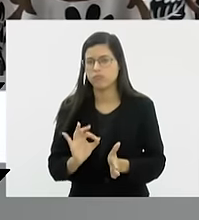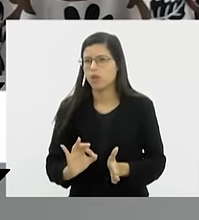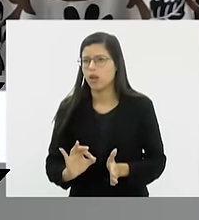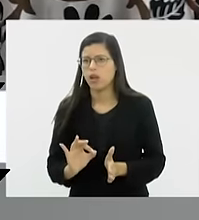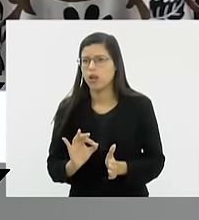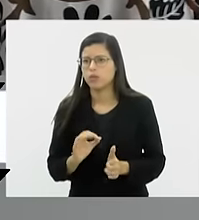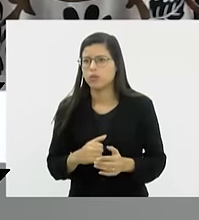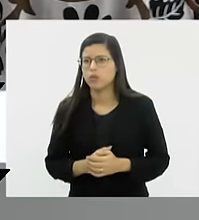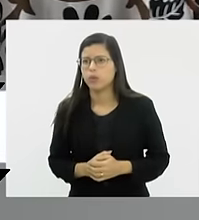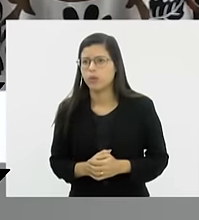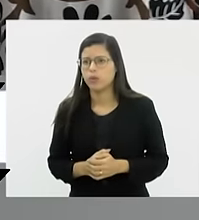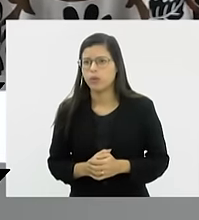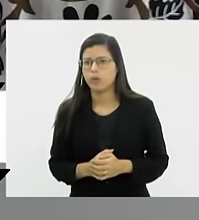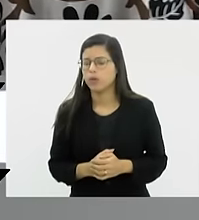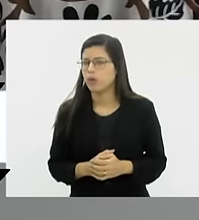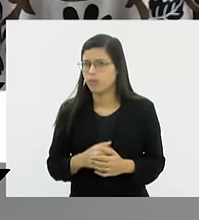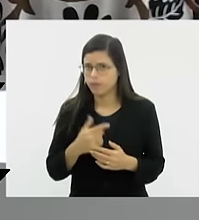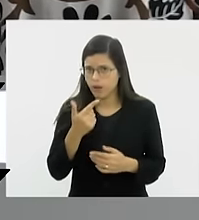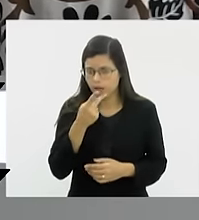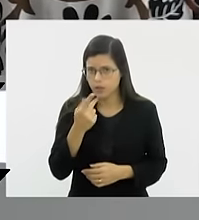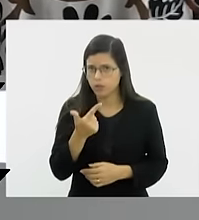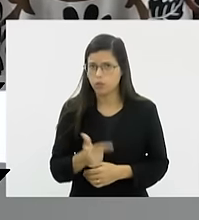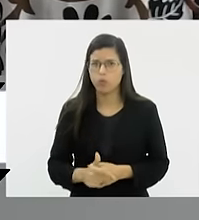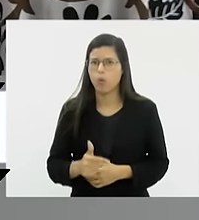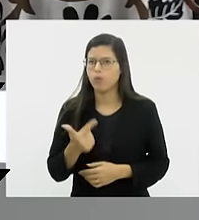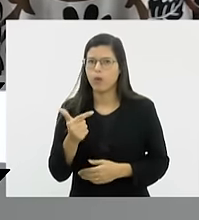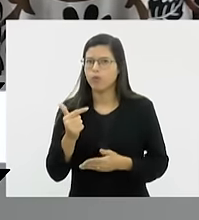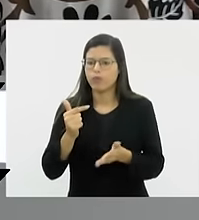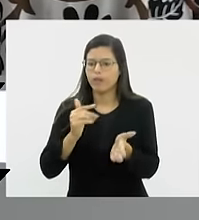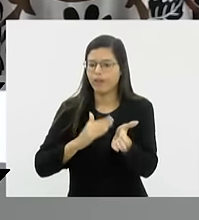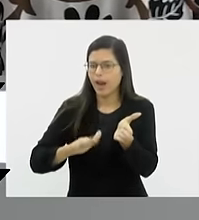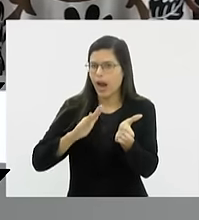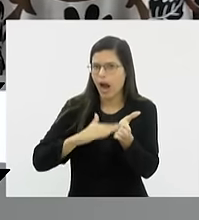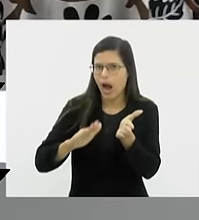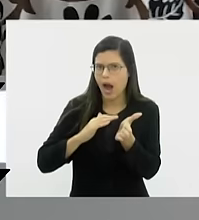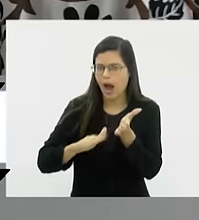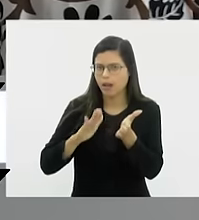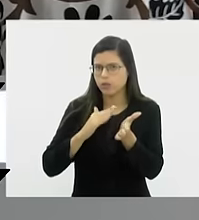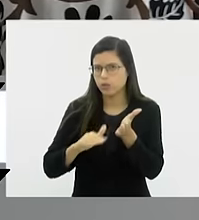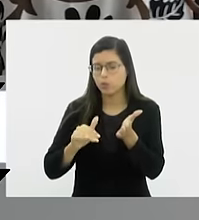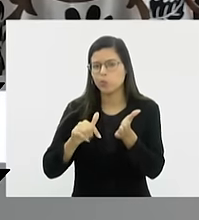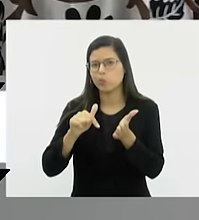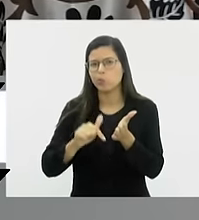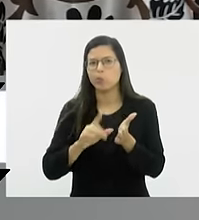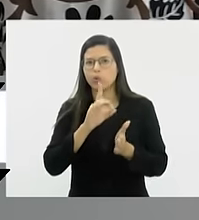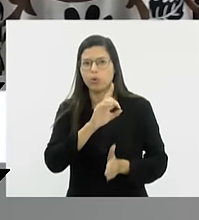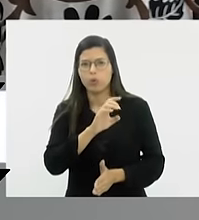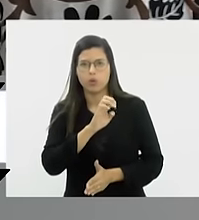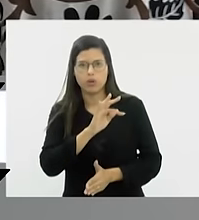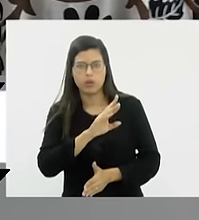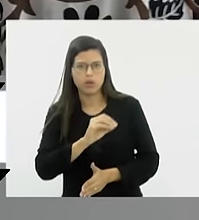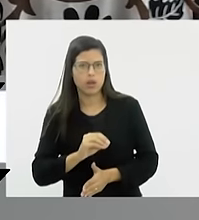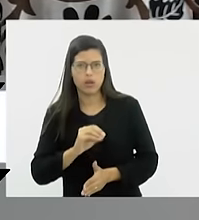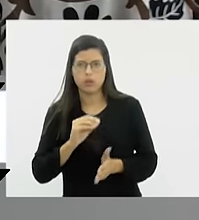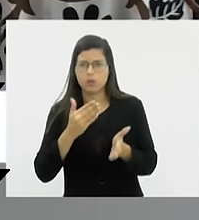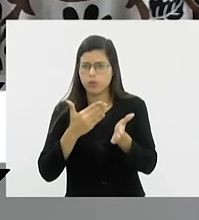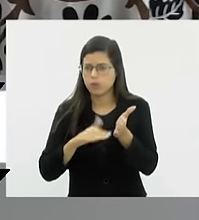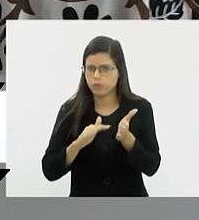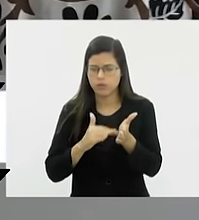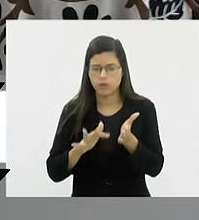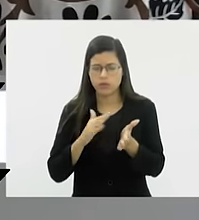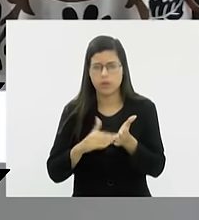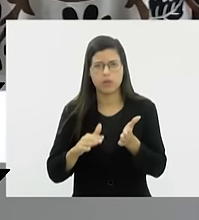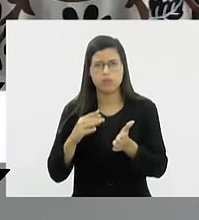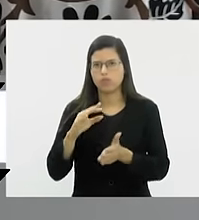Sem dispêndio, repito, sem dispêndio financeiro do Detro. Detro não aporta nenhum valor nesse